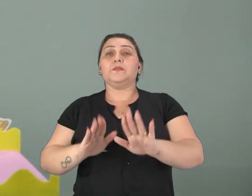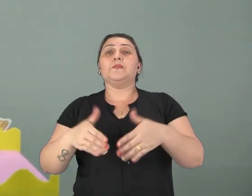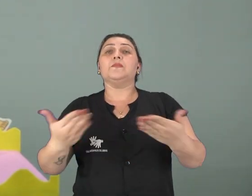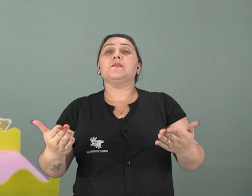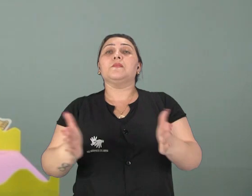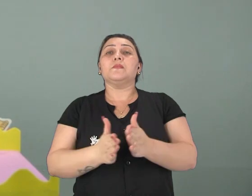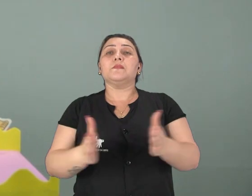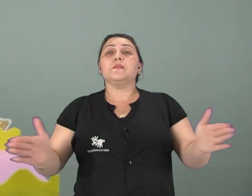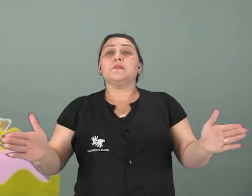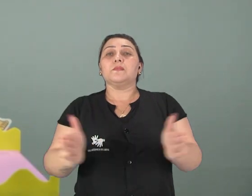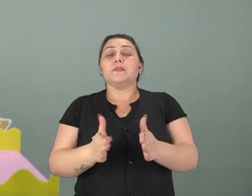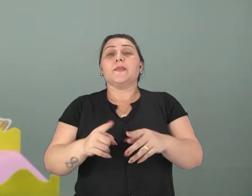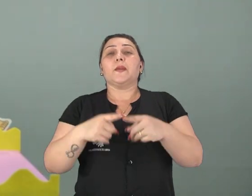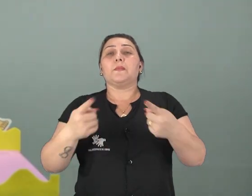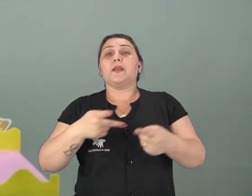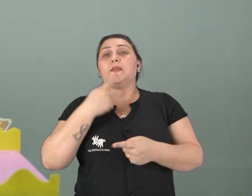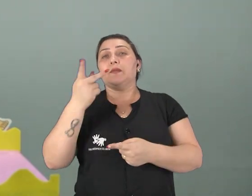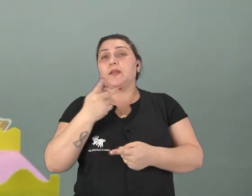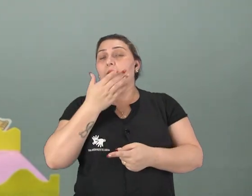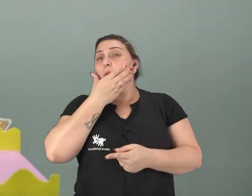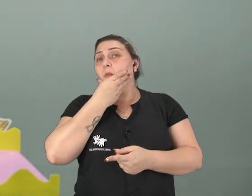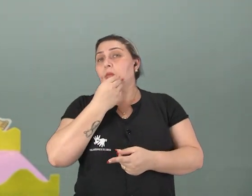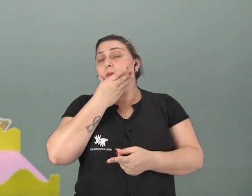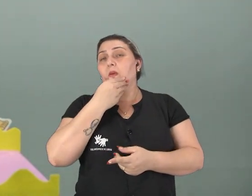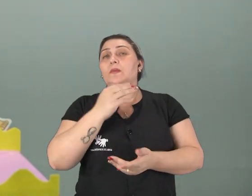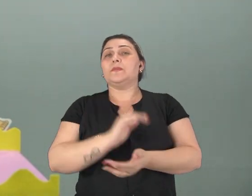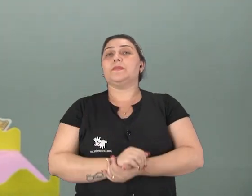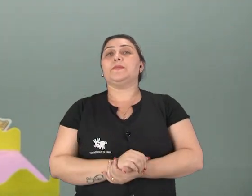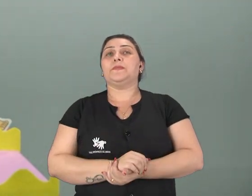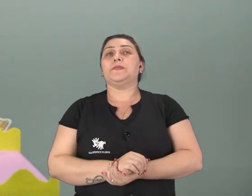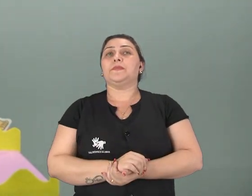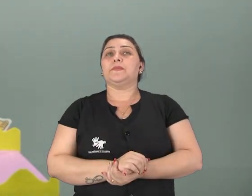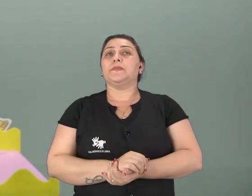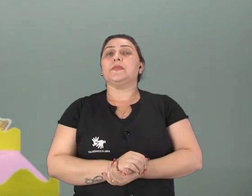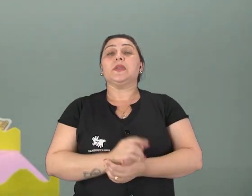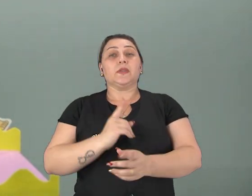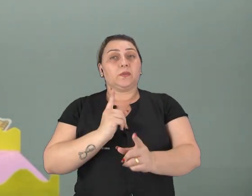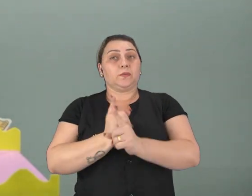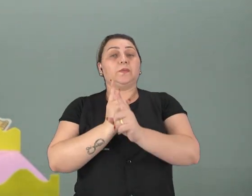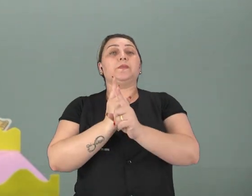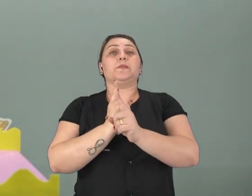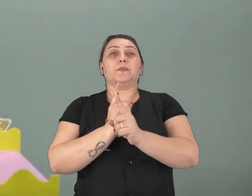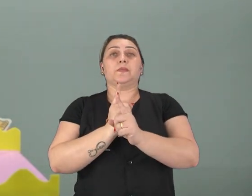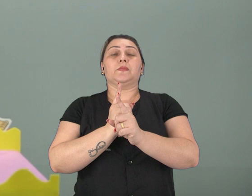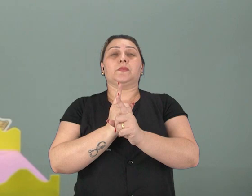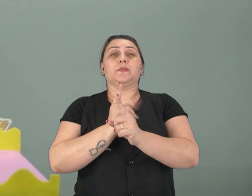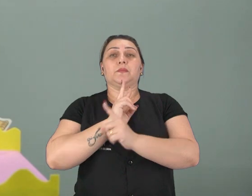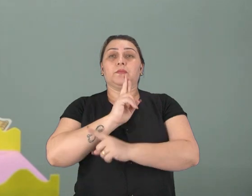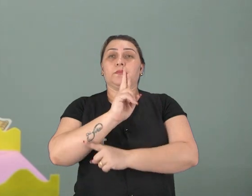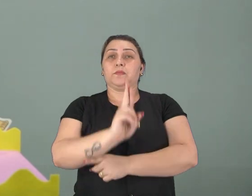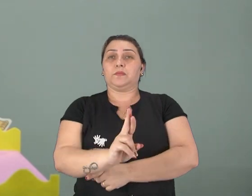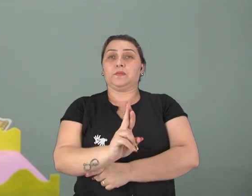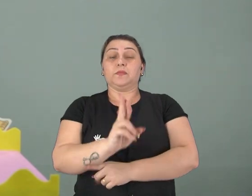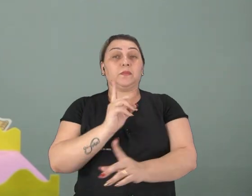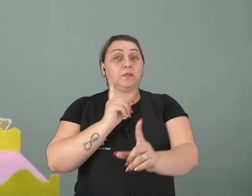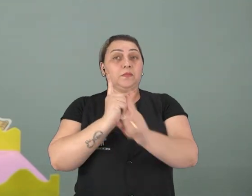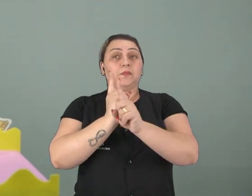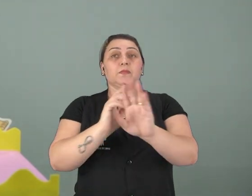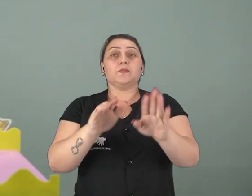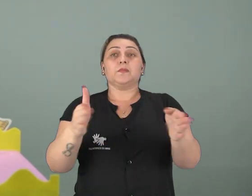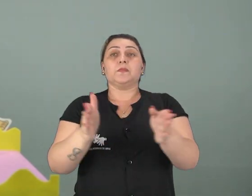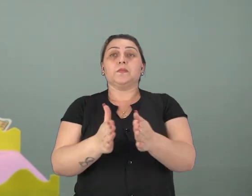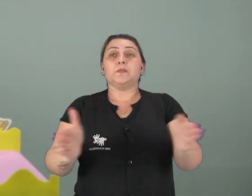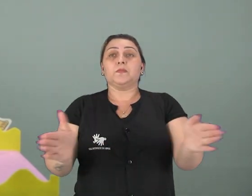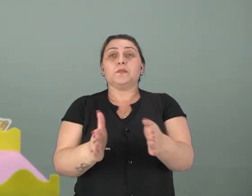era o tamanho, mas falou para o carpinteiro que ia encontrar a solução, ia descobrir qual